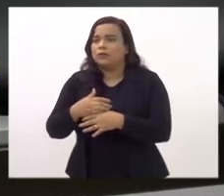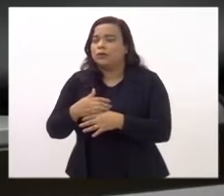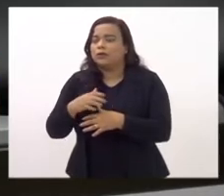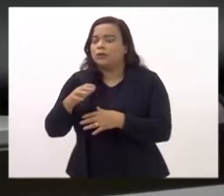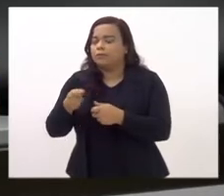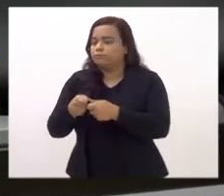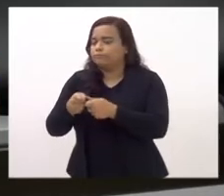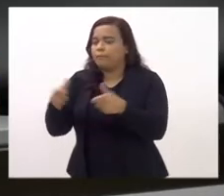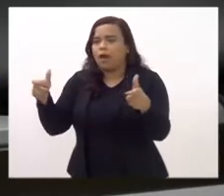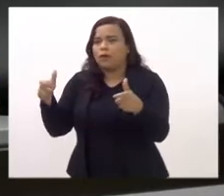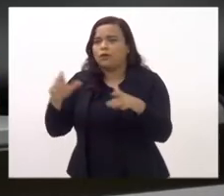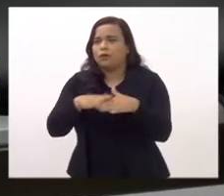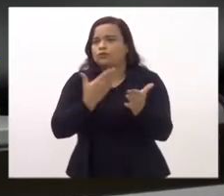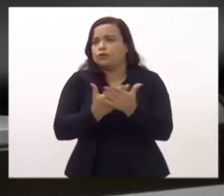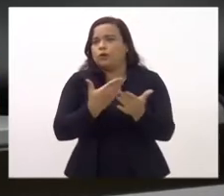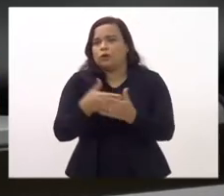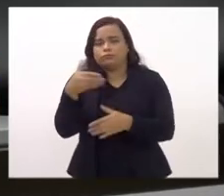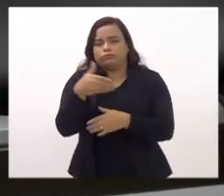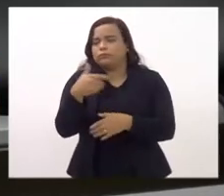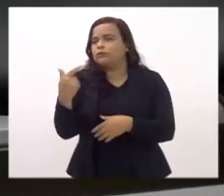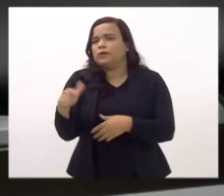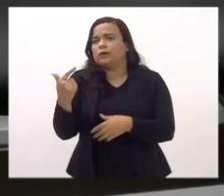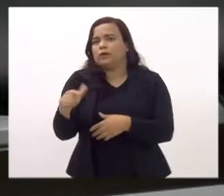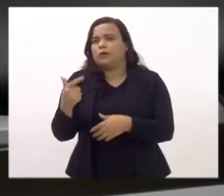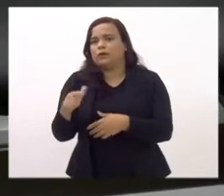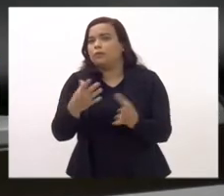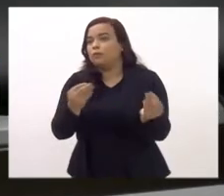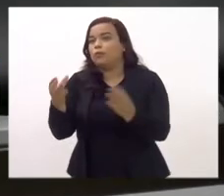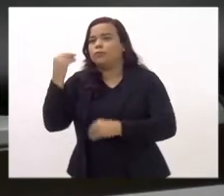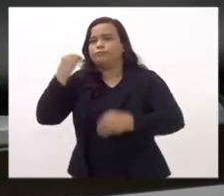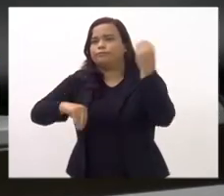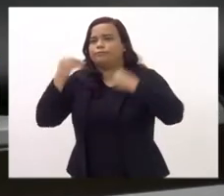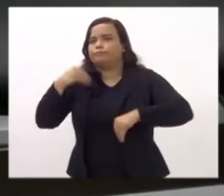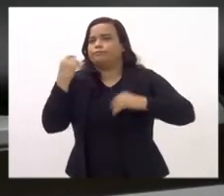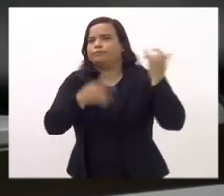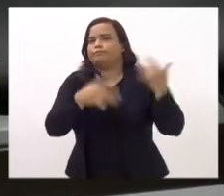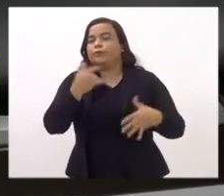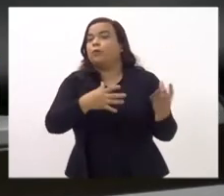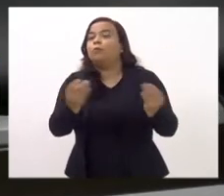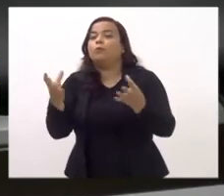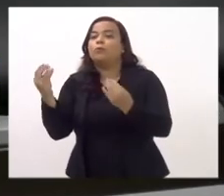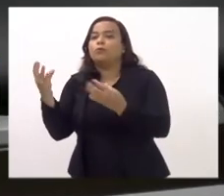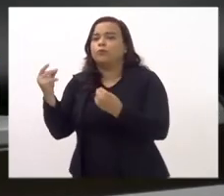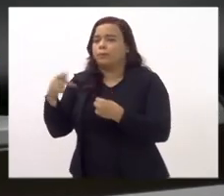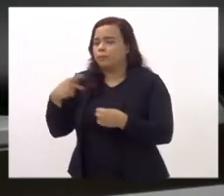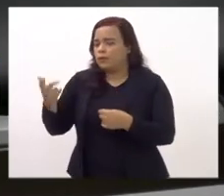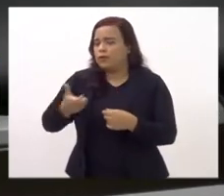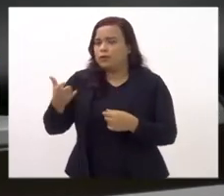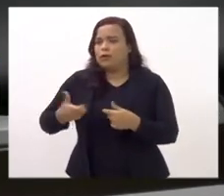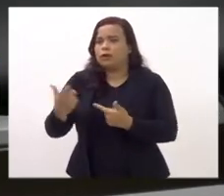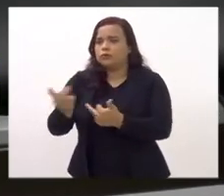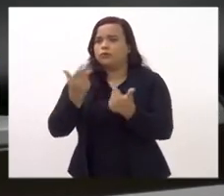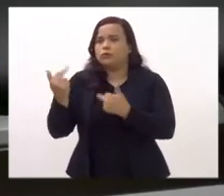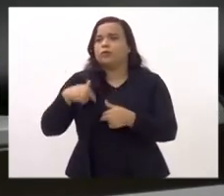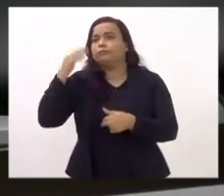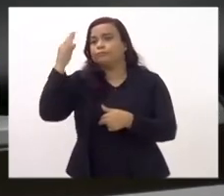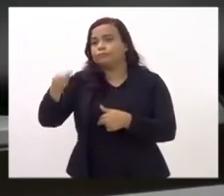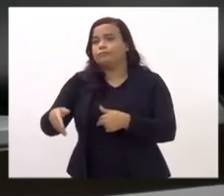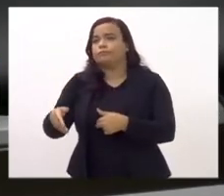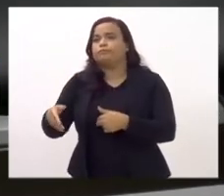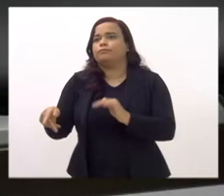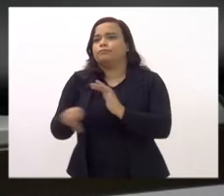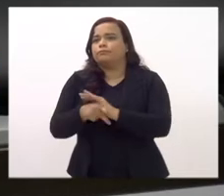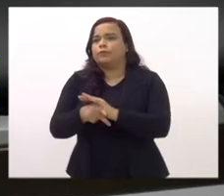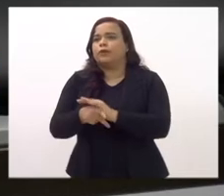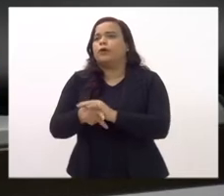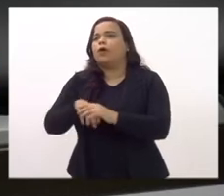grande. Os estudantes tiveram que ir para o mercado de trabalho informal, a galera da minha idade, da nossa idade aí, está nos sinais vendendo